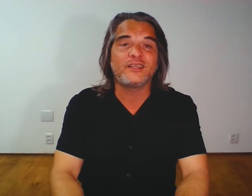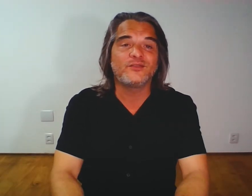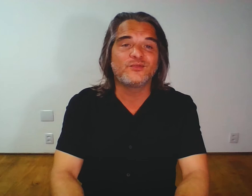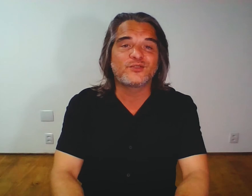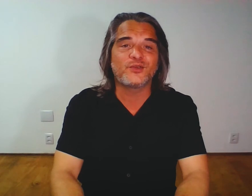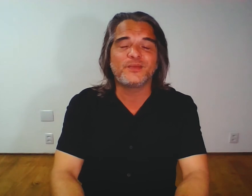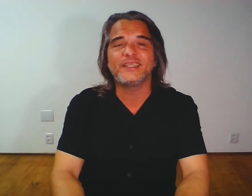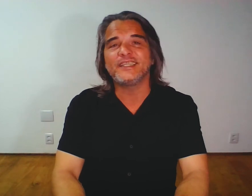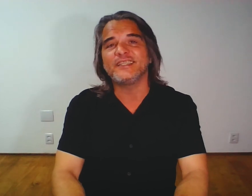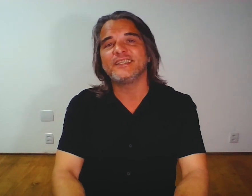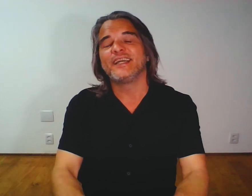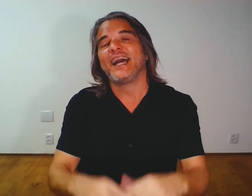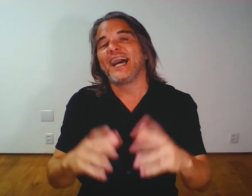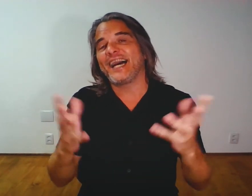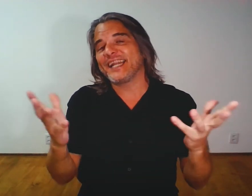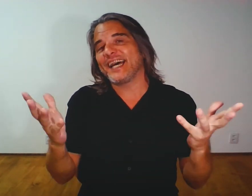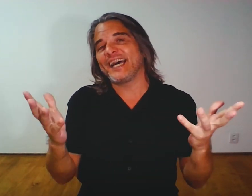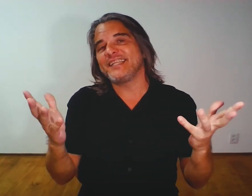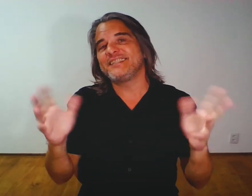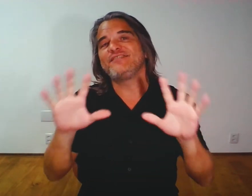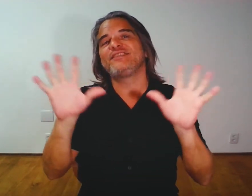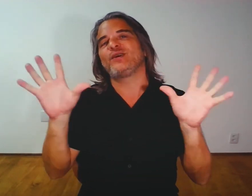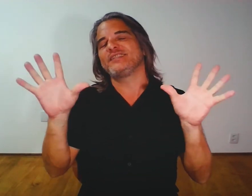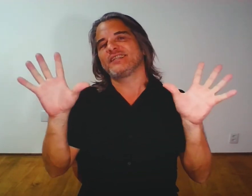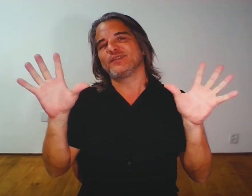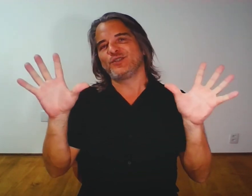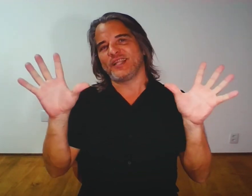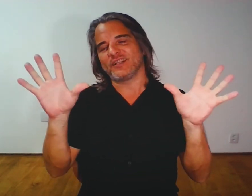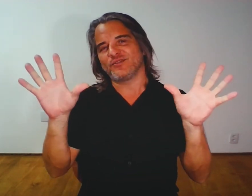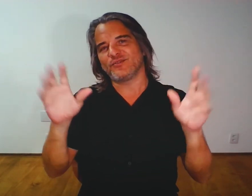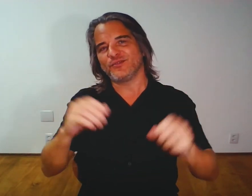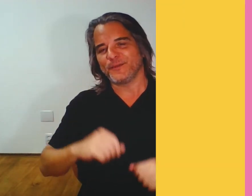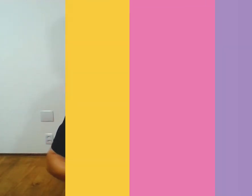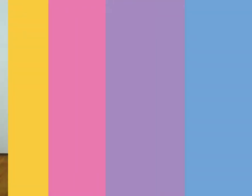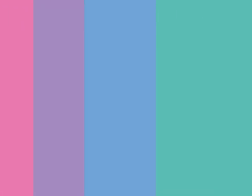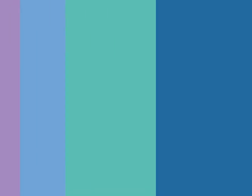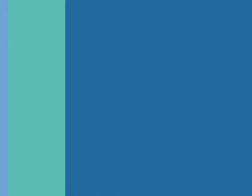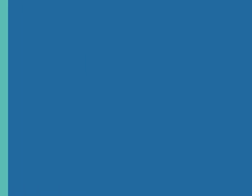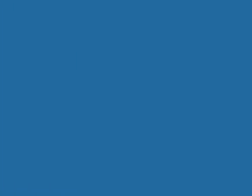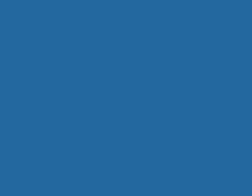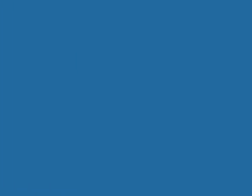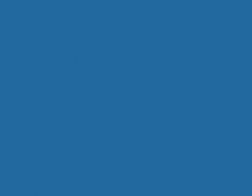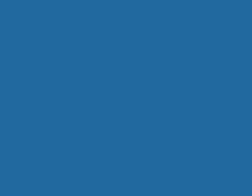vocês um pouquinho sobre análise e visualização de dados.